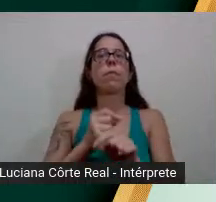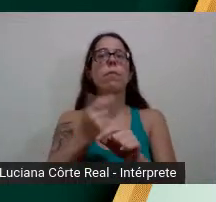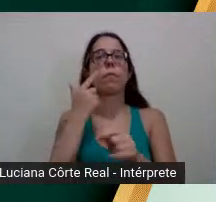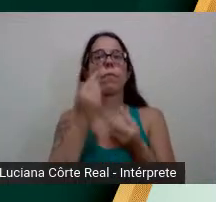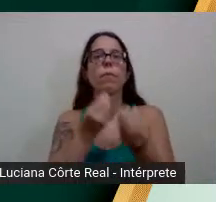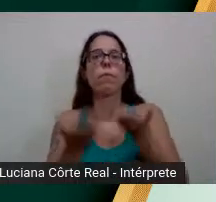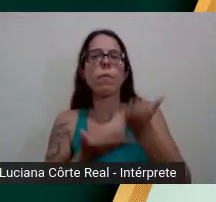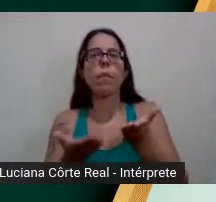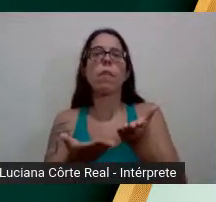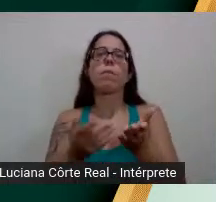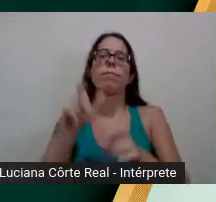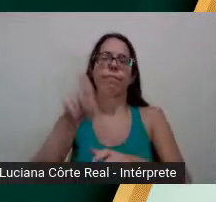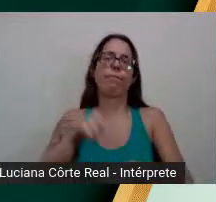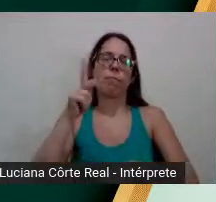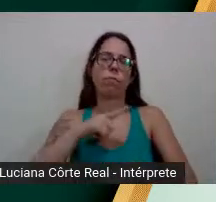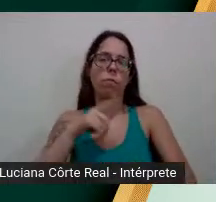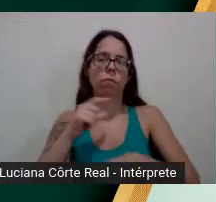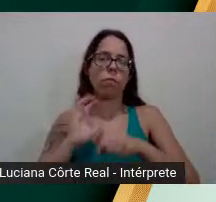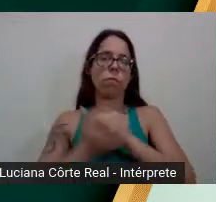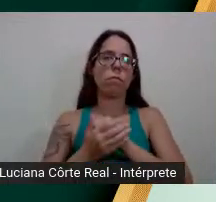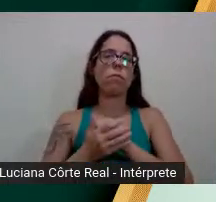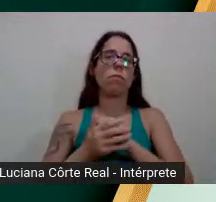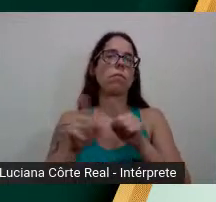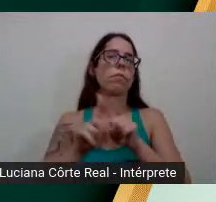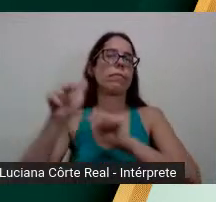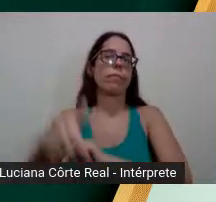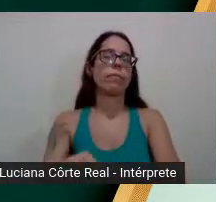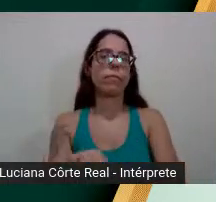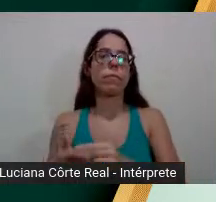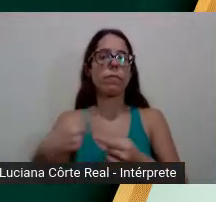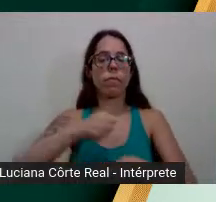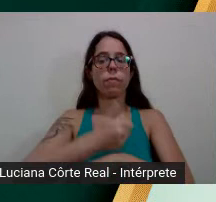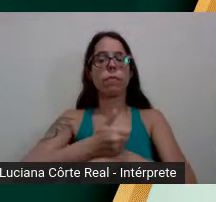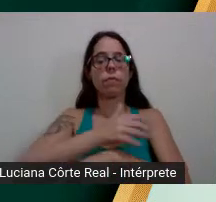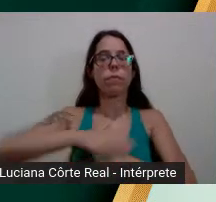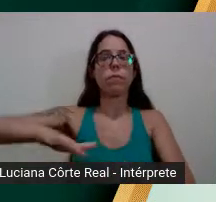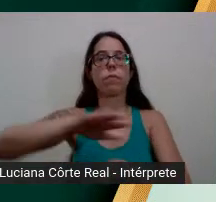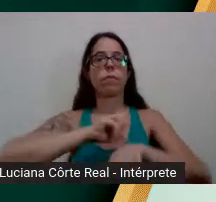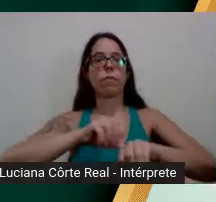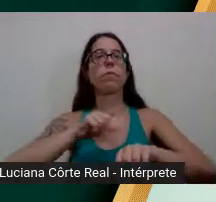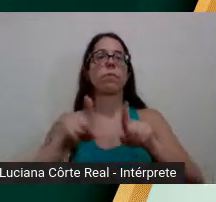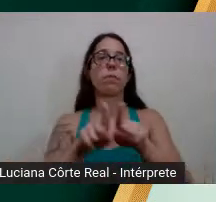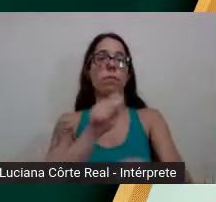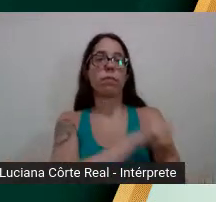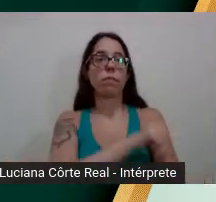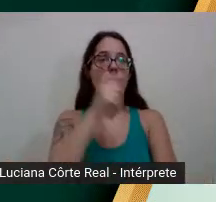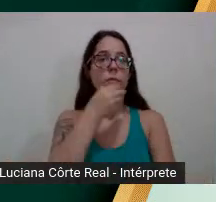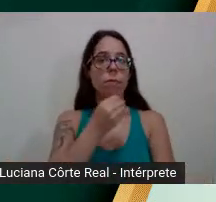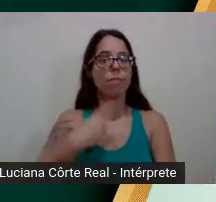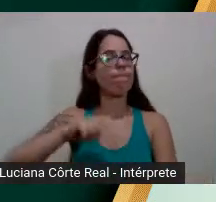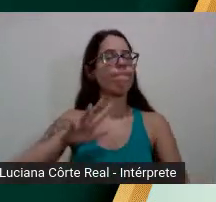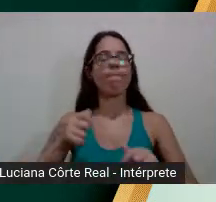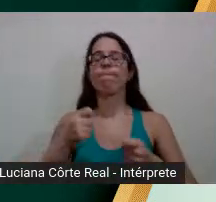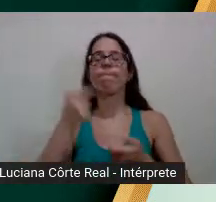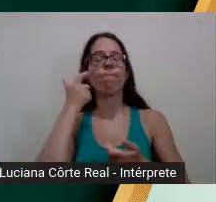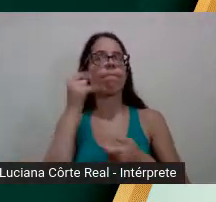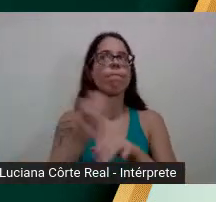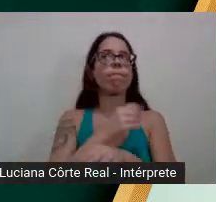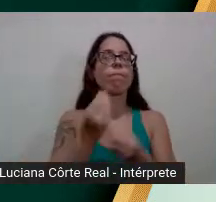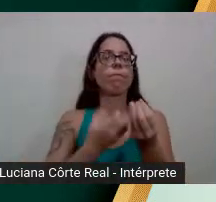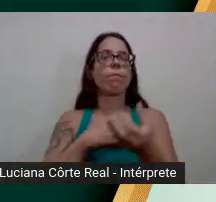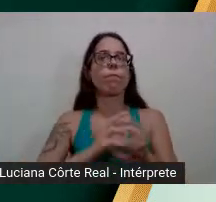pós-COVID. Como profissionais da educação e alunos e alunas, tivemos que nos reinventar para que a